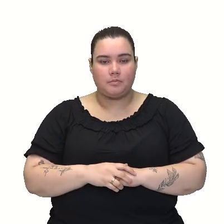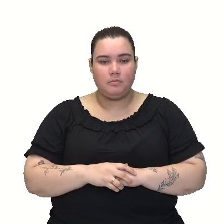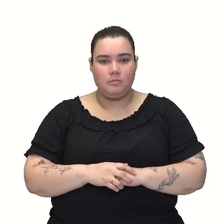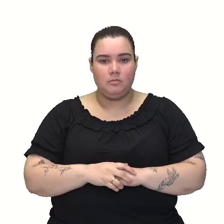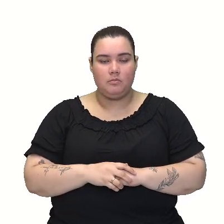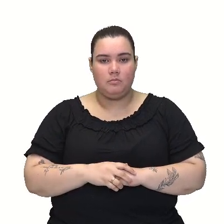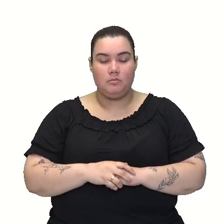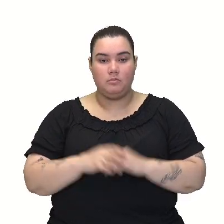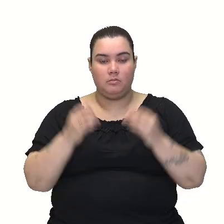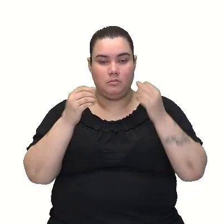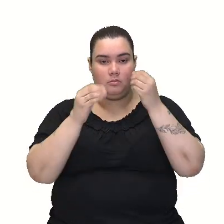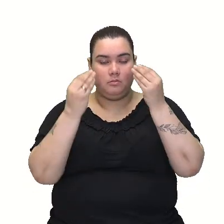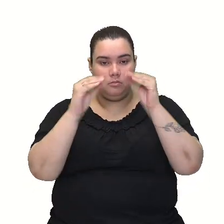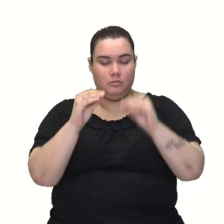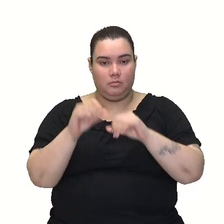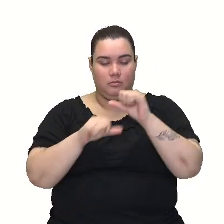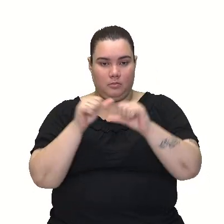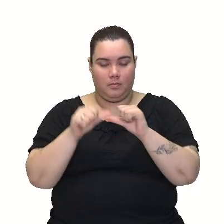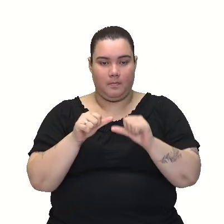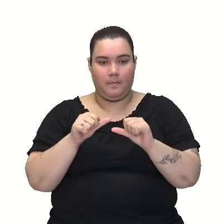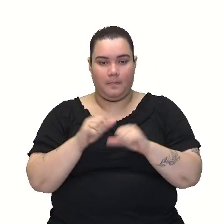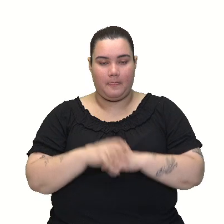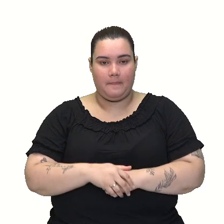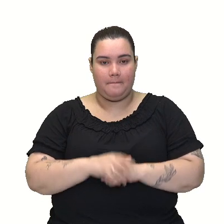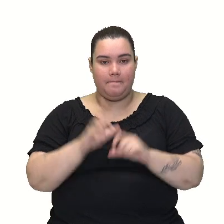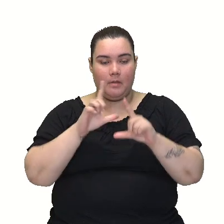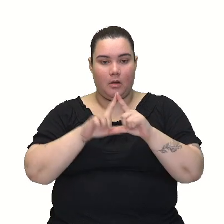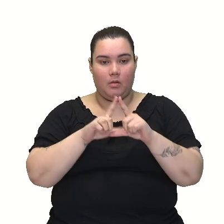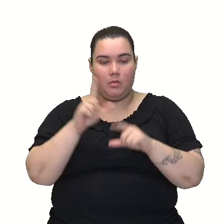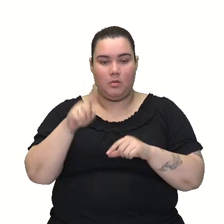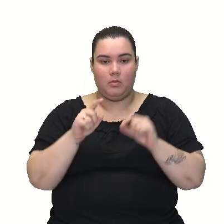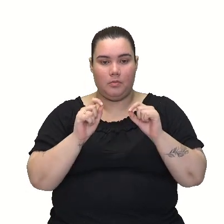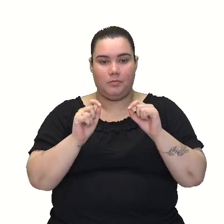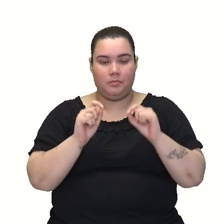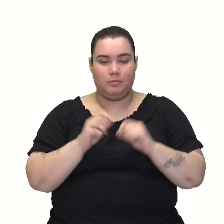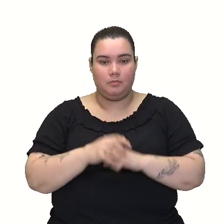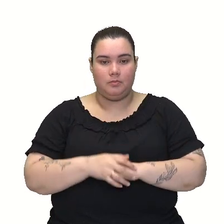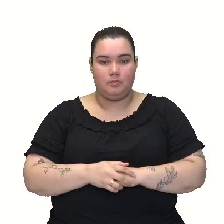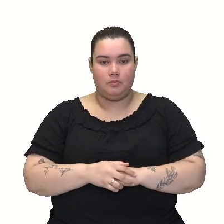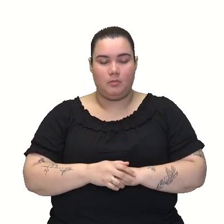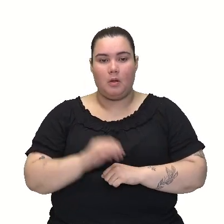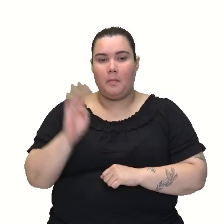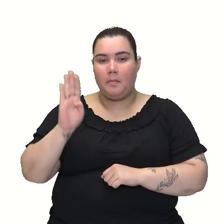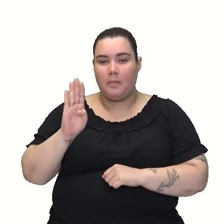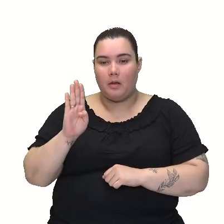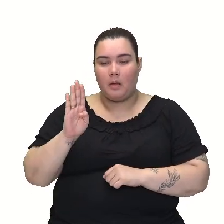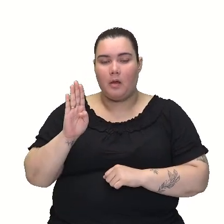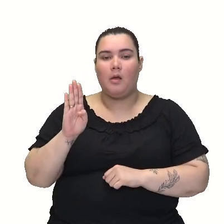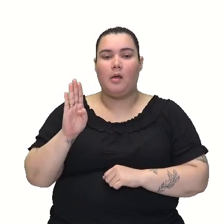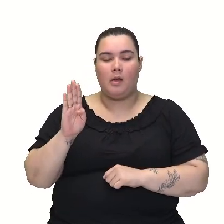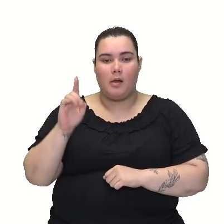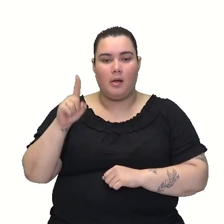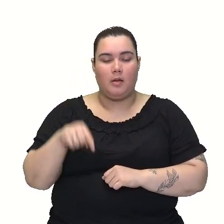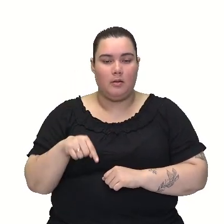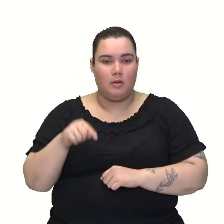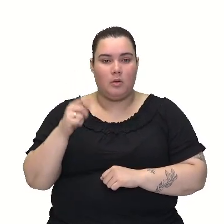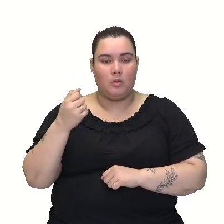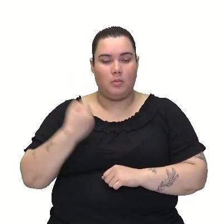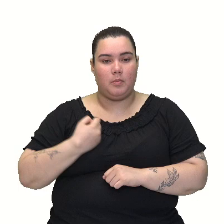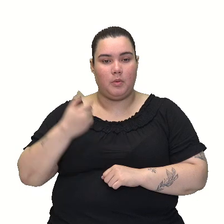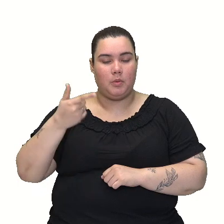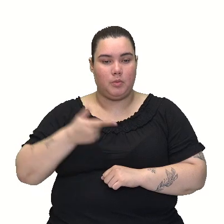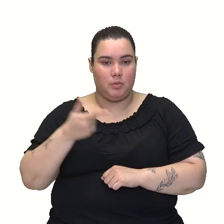Vamos substituir agora os coeficientes? Então, o delta vai ser igual. Quem é b? b é 2,